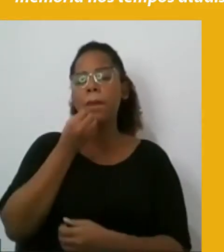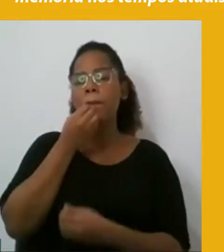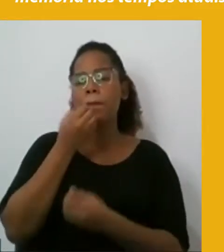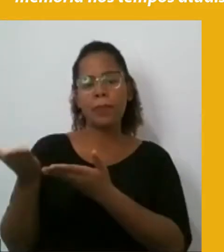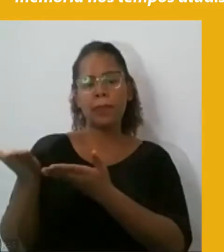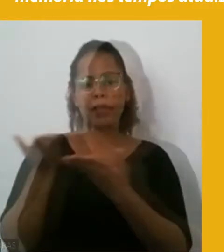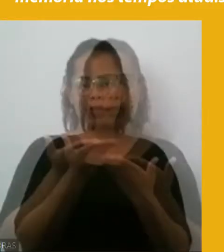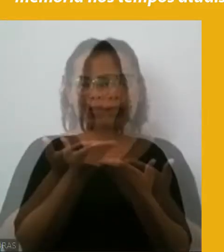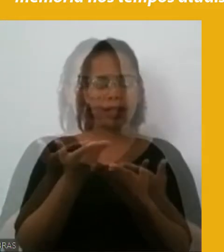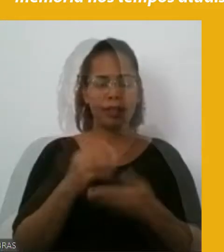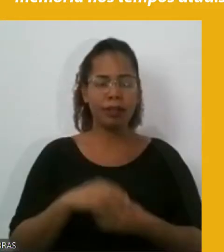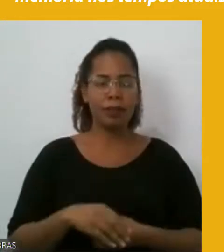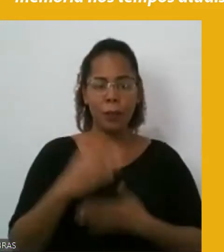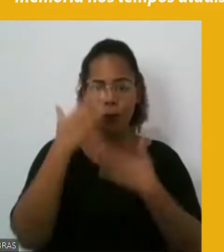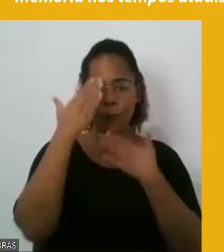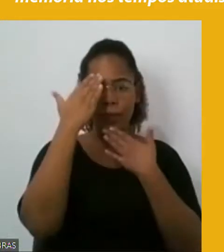obrigada.